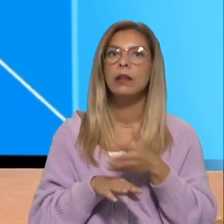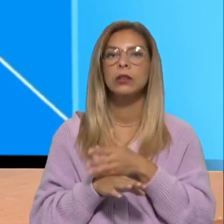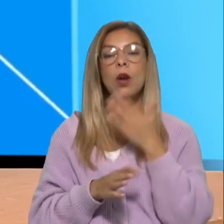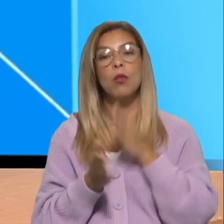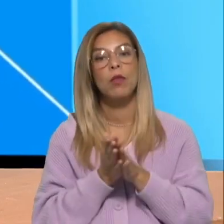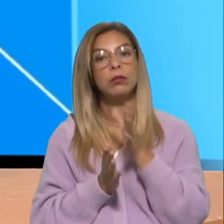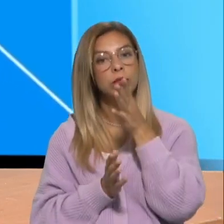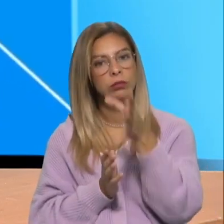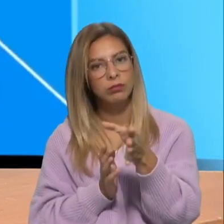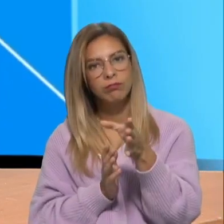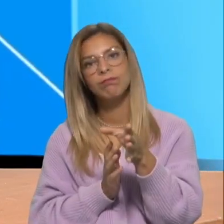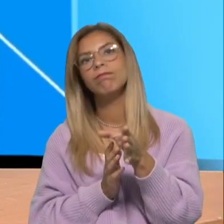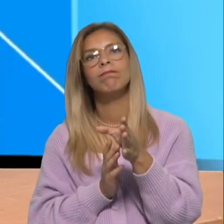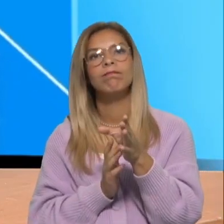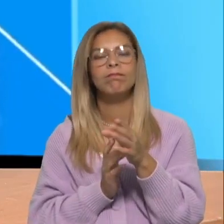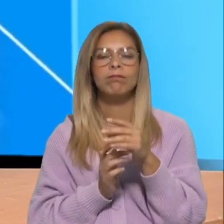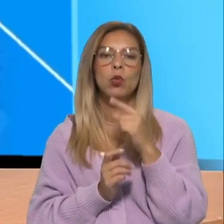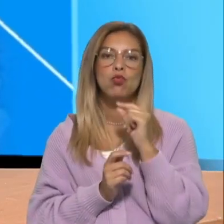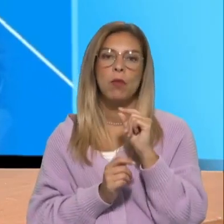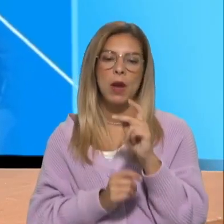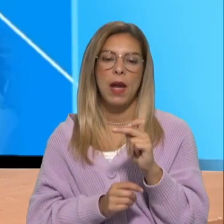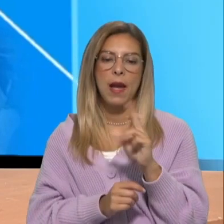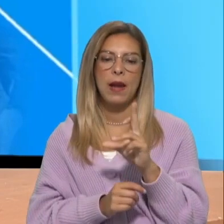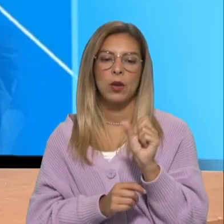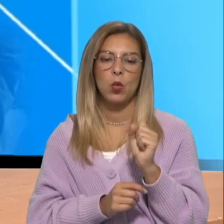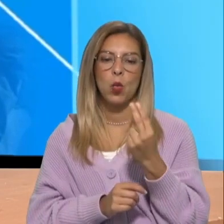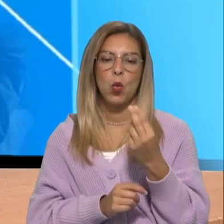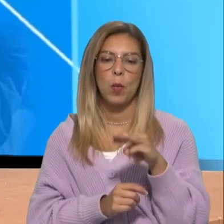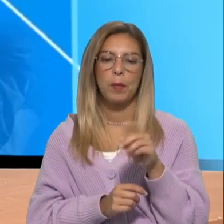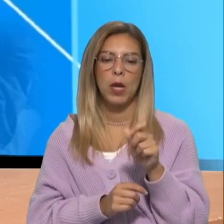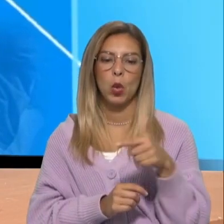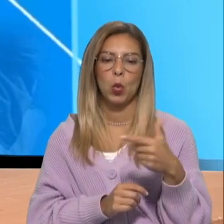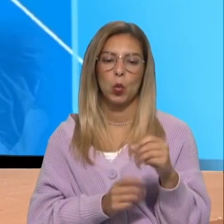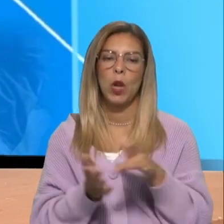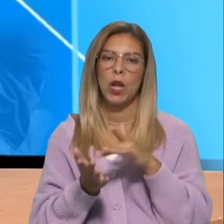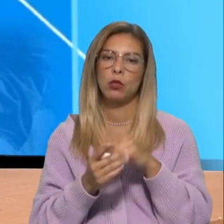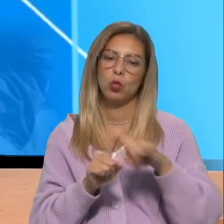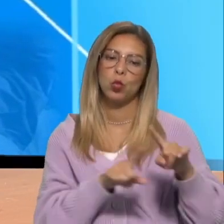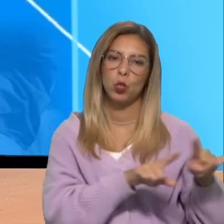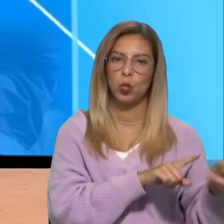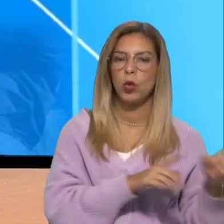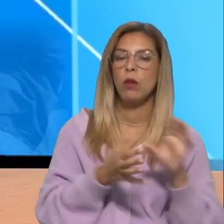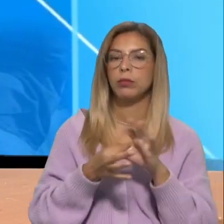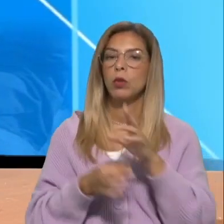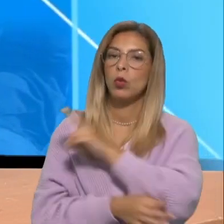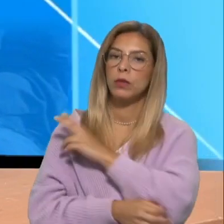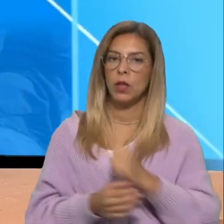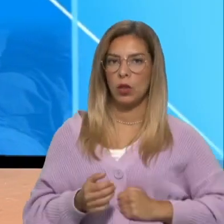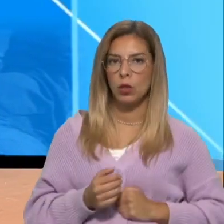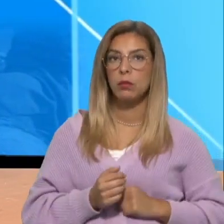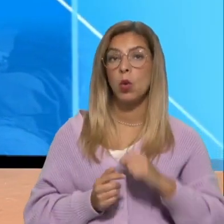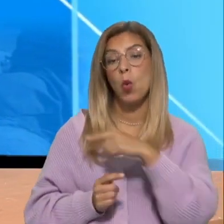para destacar, a coleção Argumento da Universidade Católica Editora, e também aproveitar para convidar para lerem